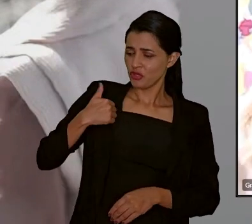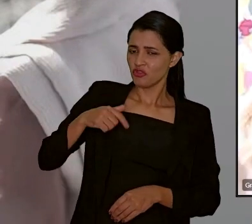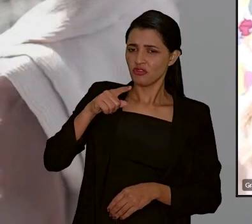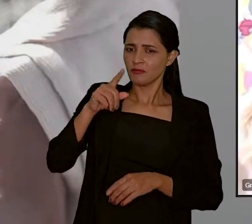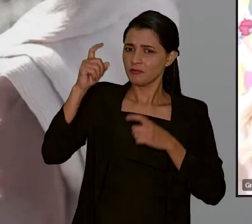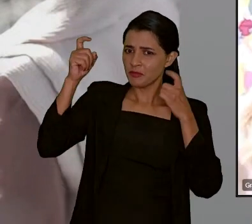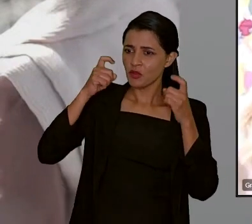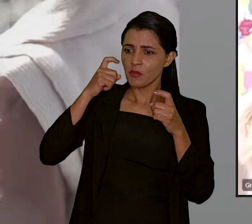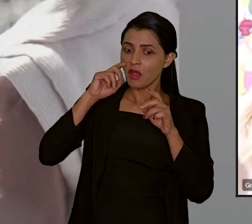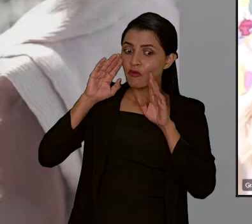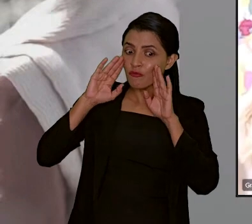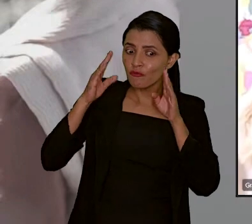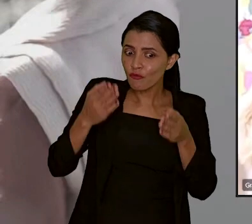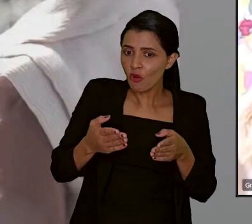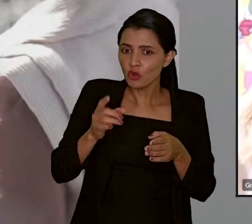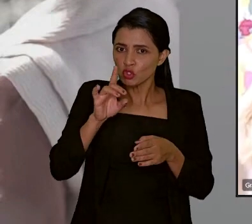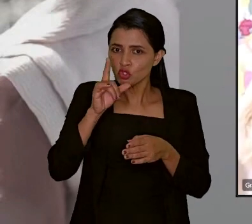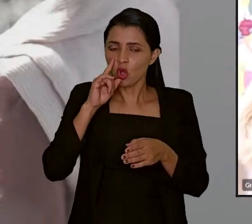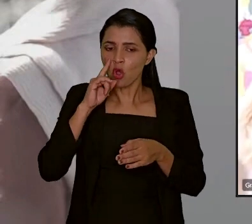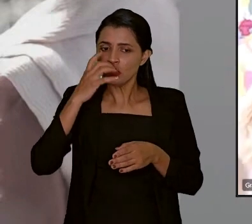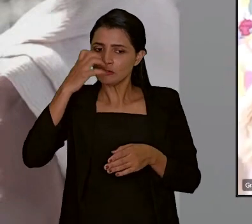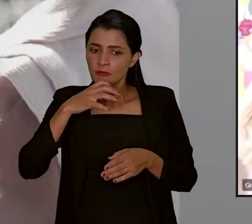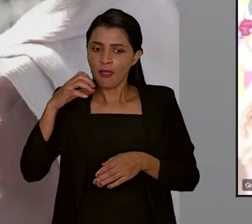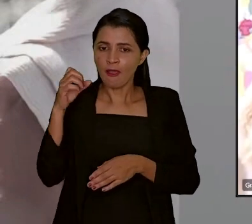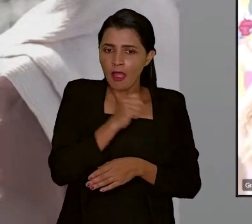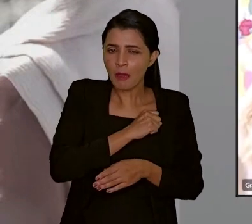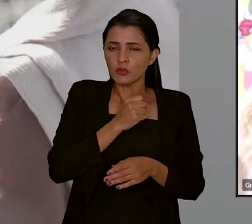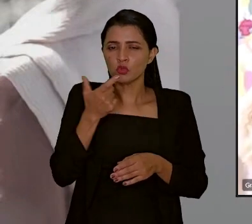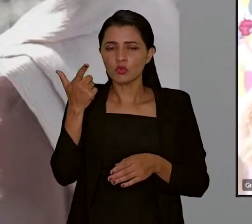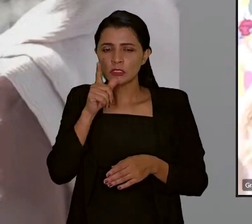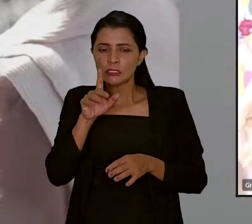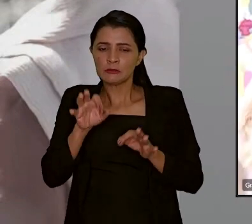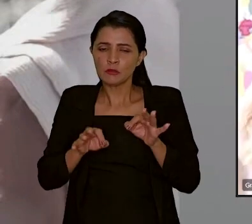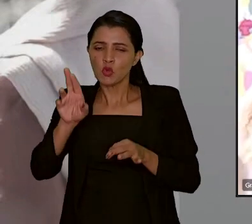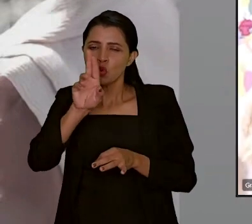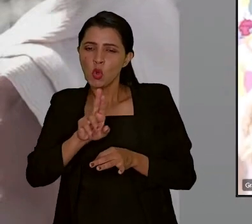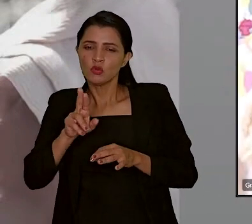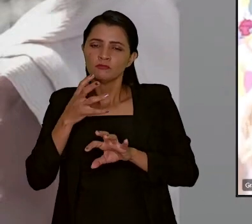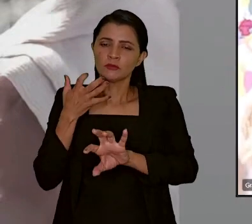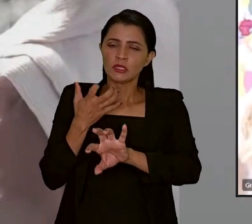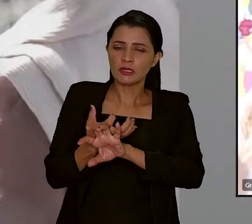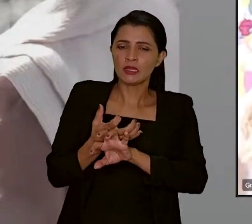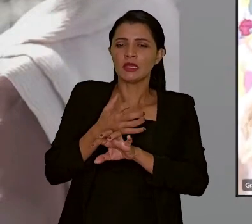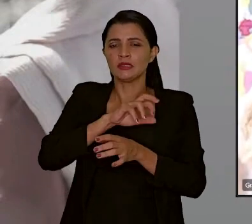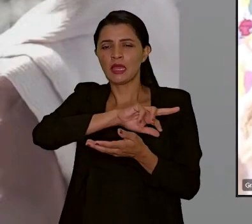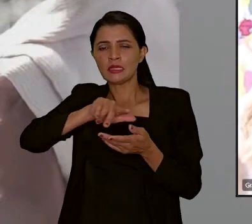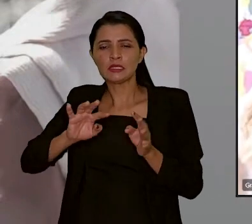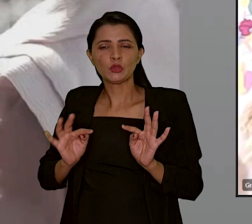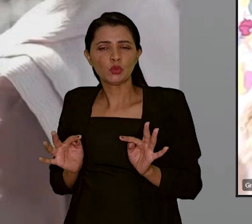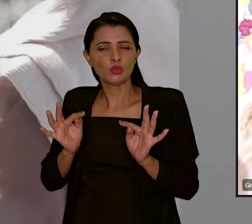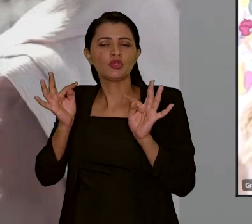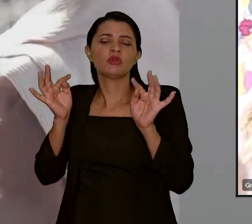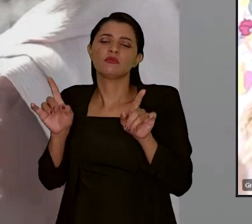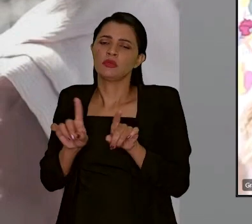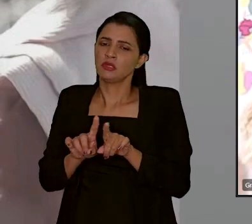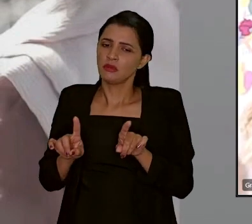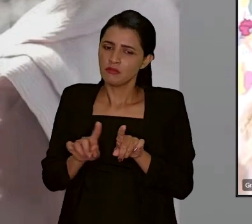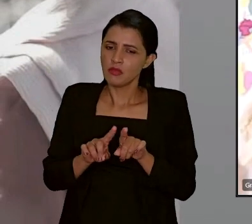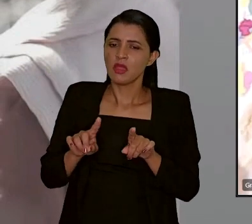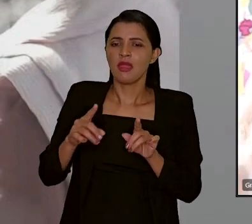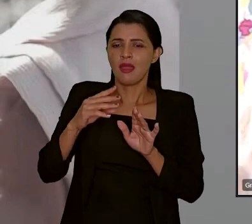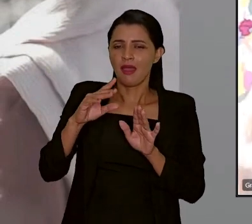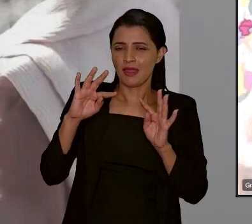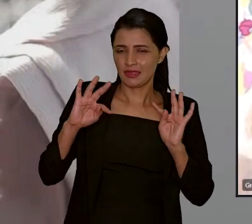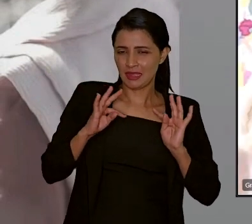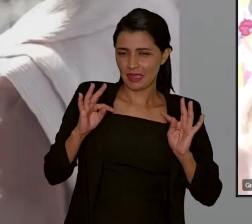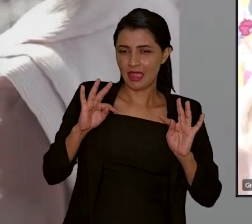com a oralidade, com o uso da videoconferência, com as técnicas mais modernas de